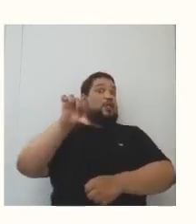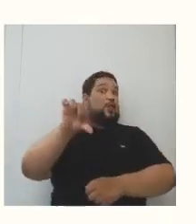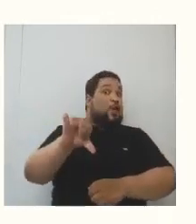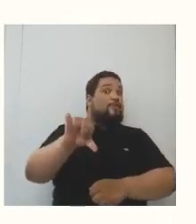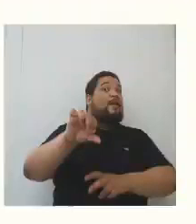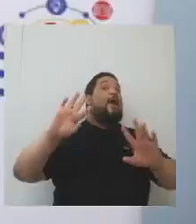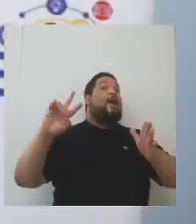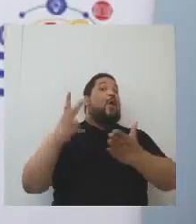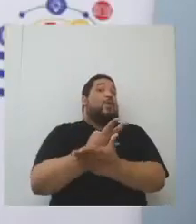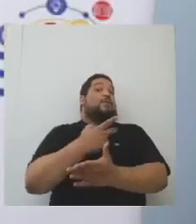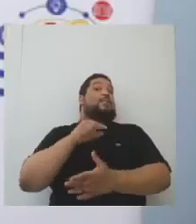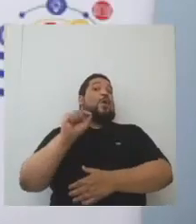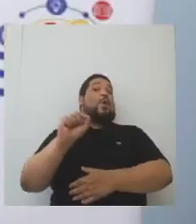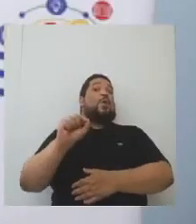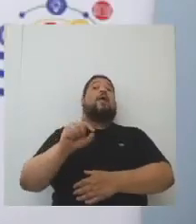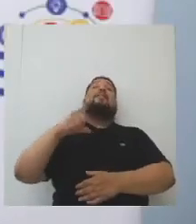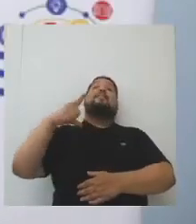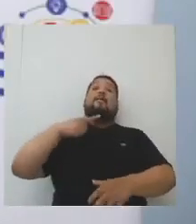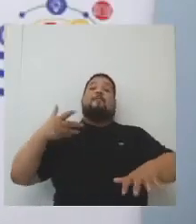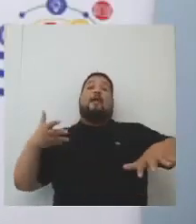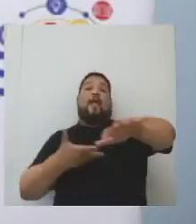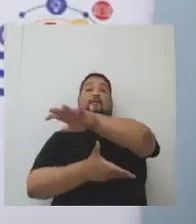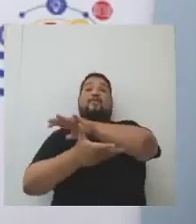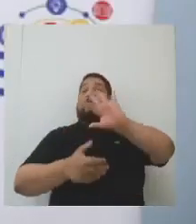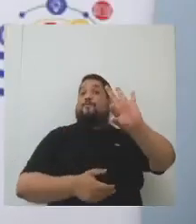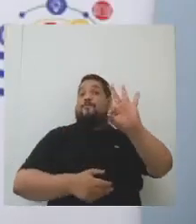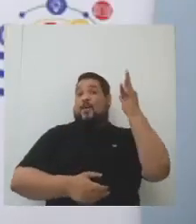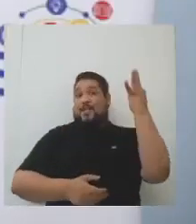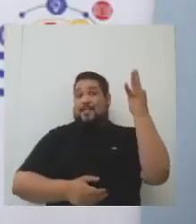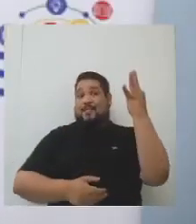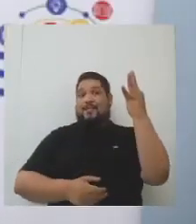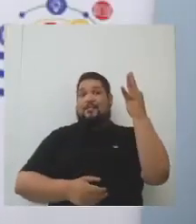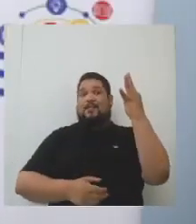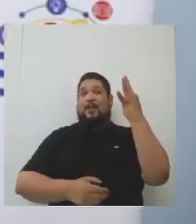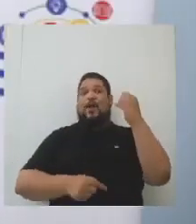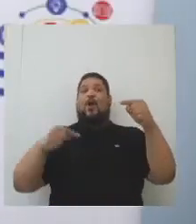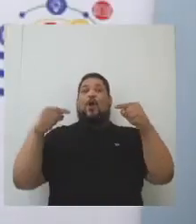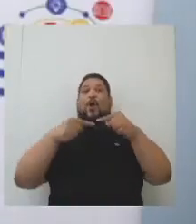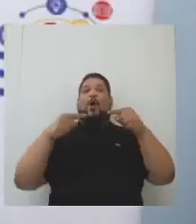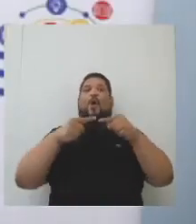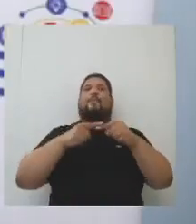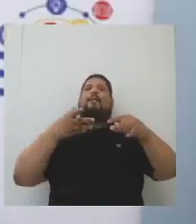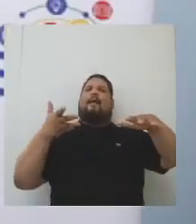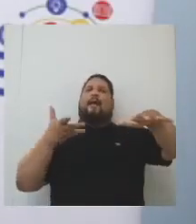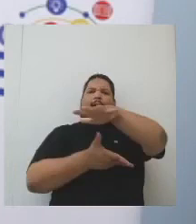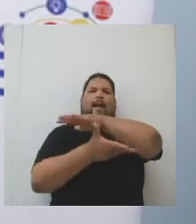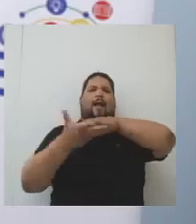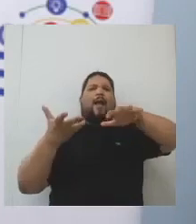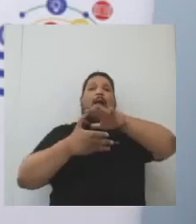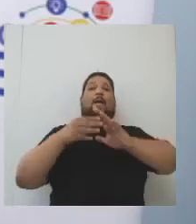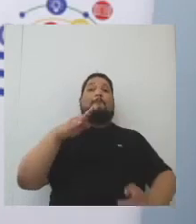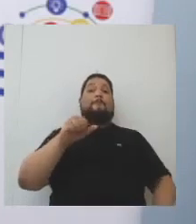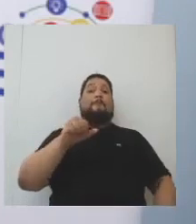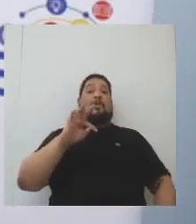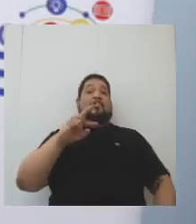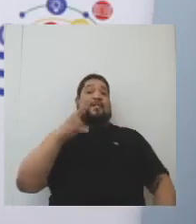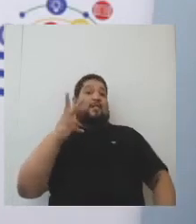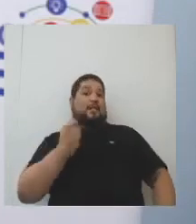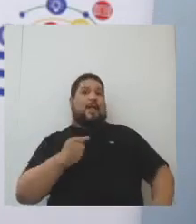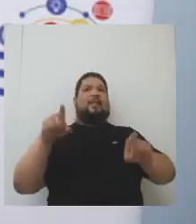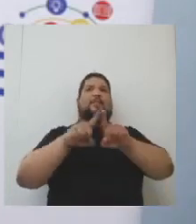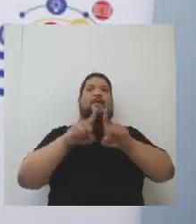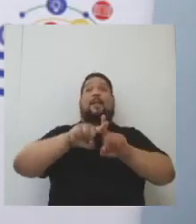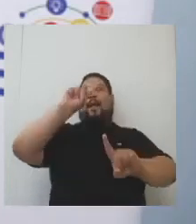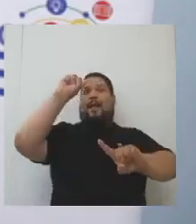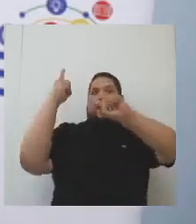1789 nós tivemos a famosa Revolução Francesa, a chamada queda da Bastilha, o avanço das ideias